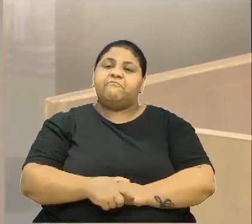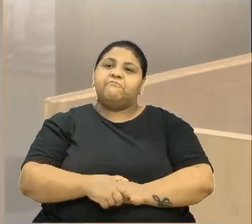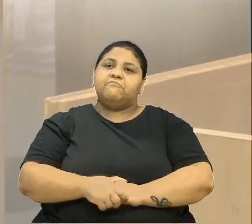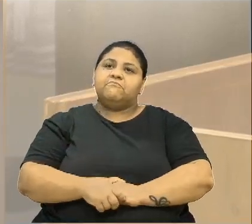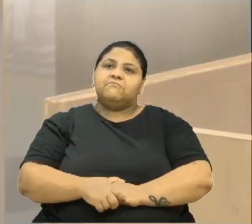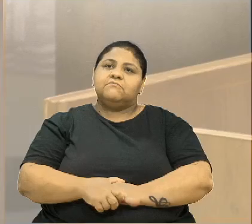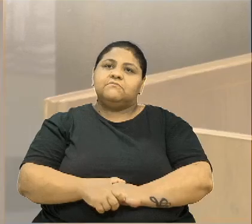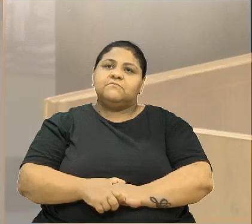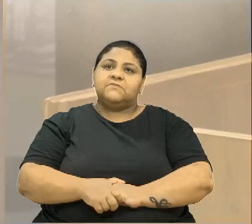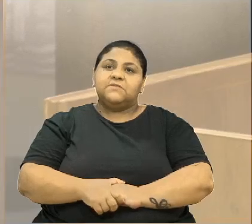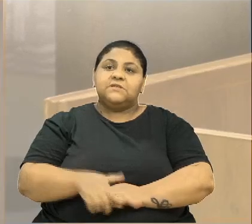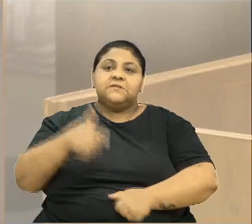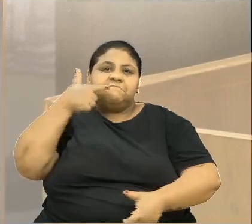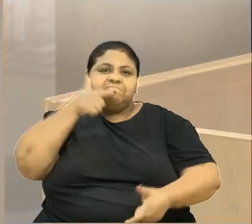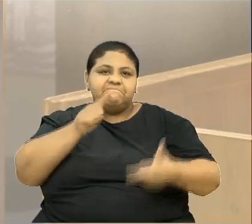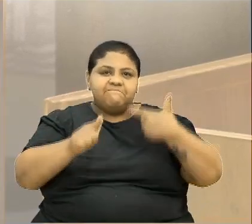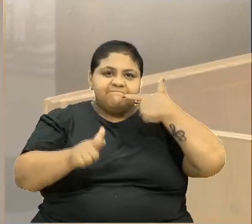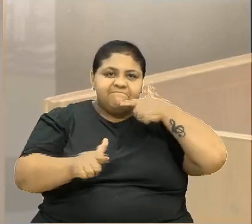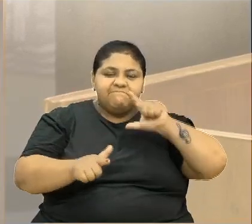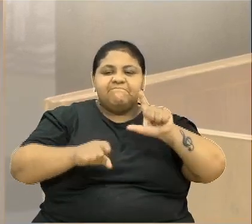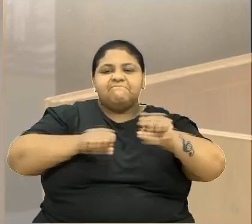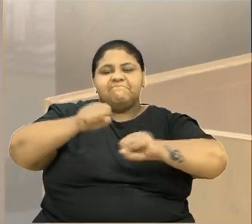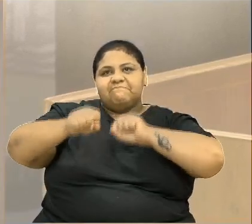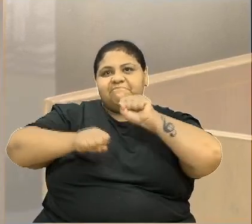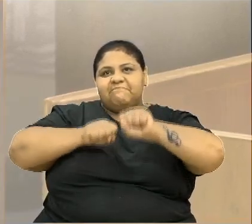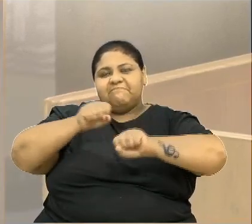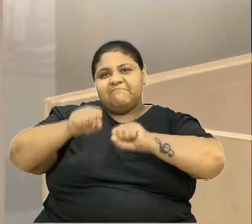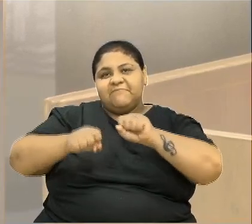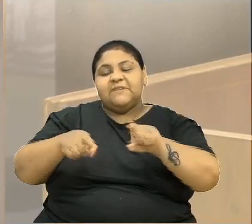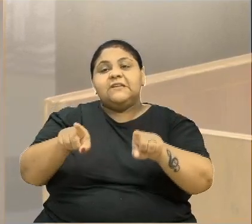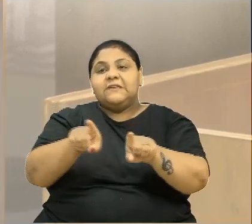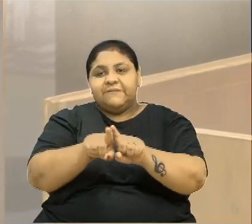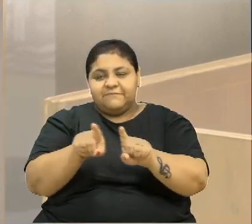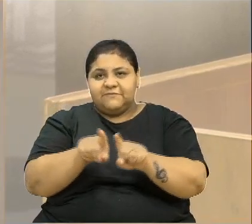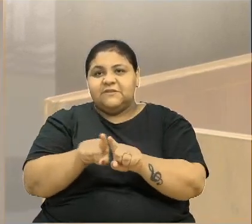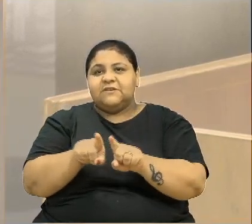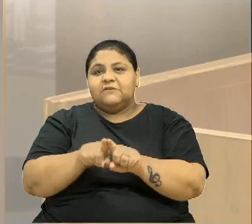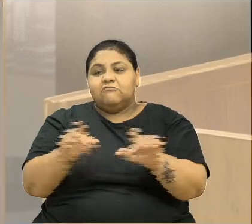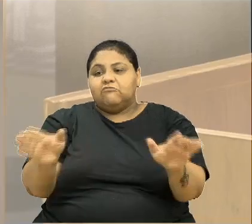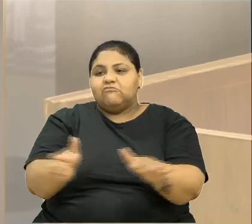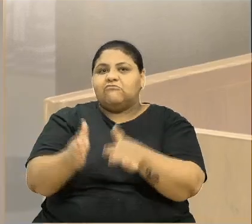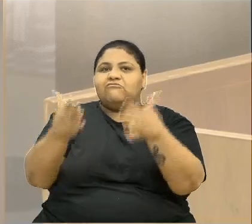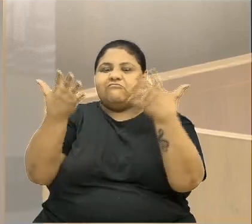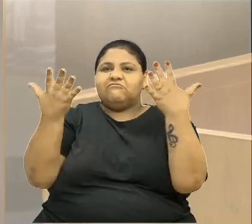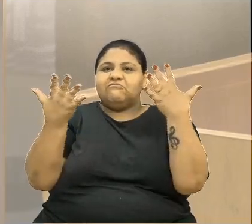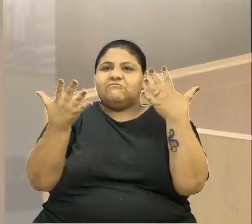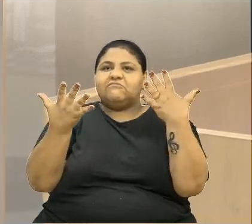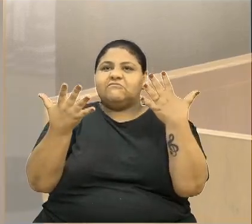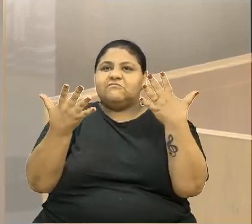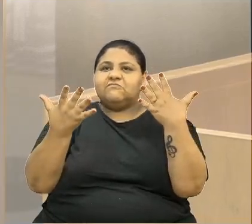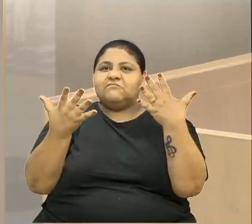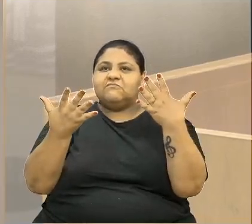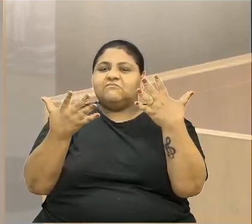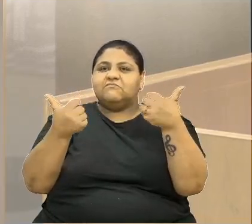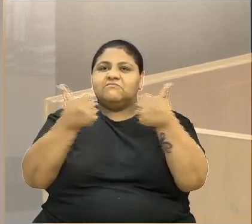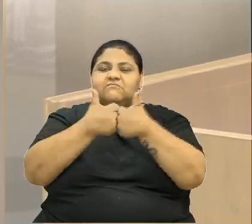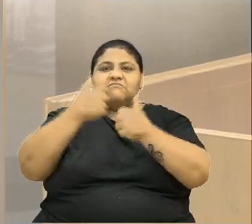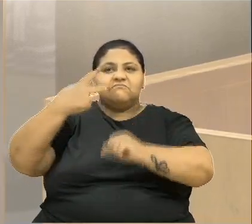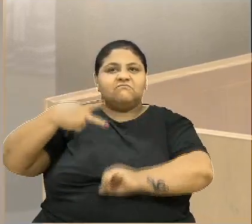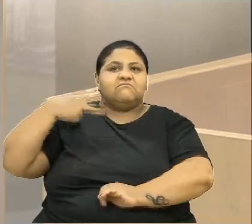dessas vitórias para o ciclismo, né, também fomentamos, em parceria com o